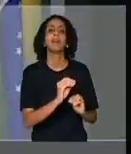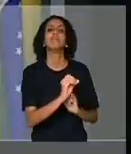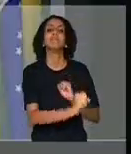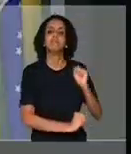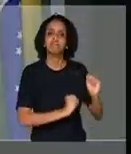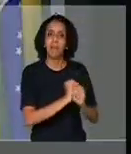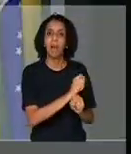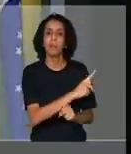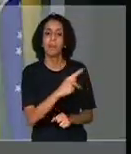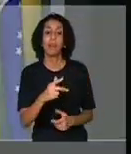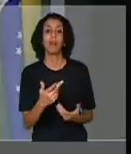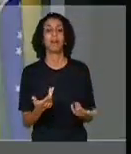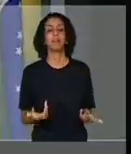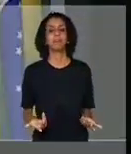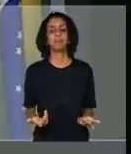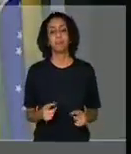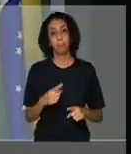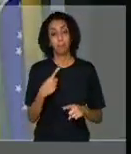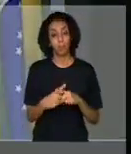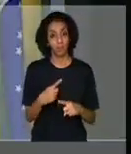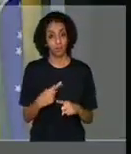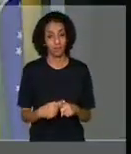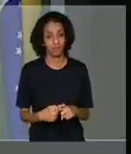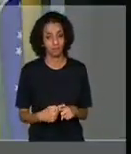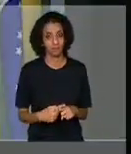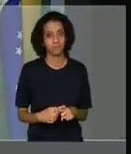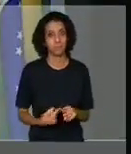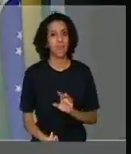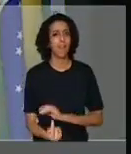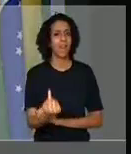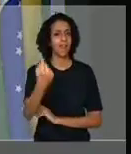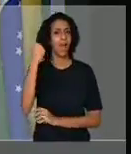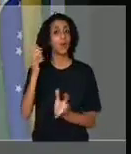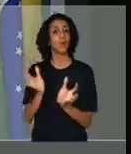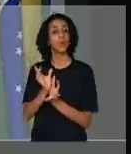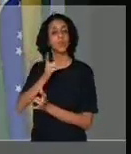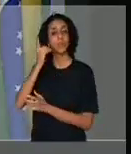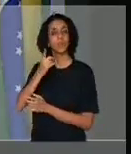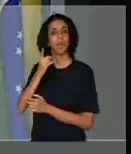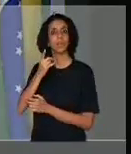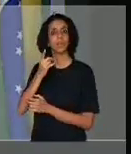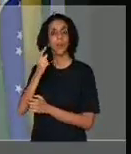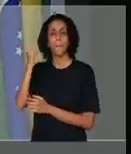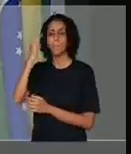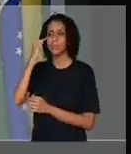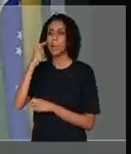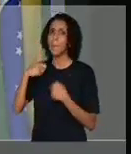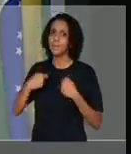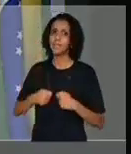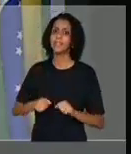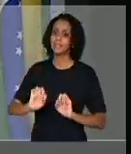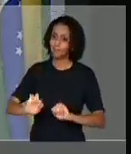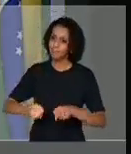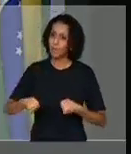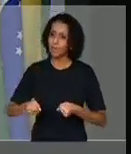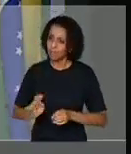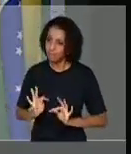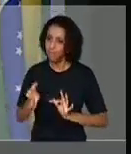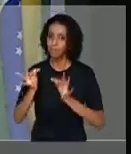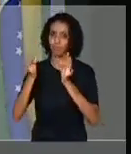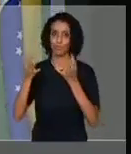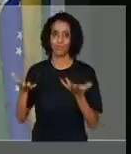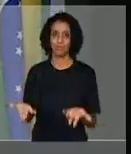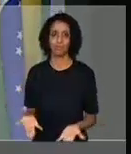pioneiro que um grupo de deputados e deputadas naquela época, né, tomaram à frente pela modernização da Câmara